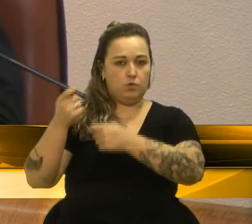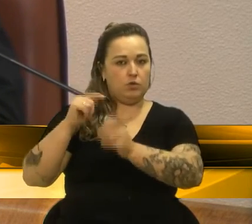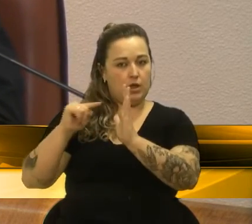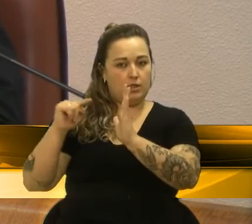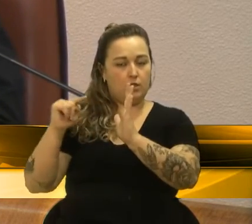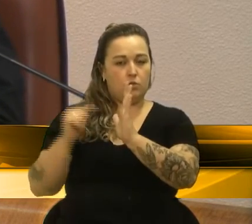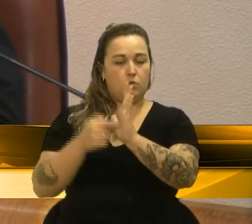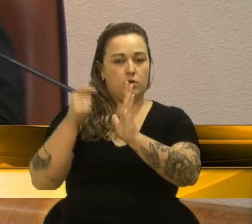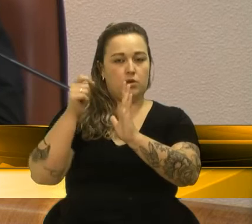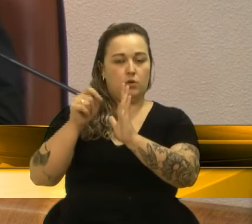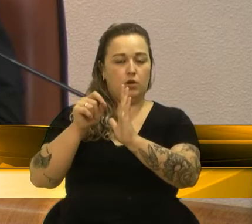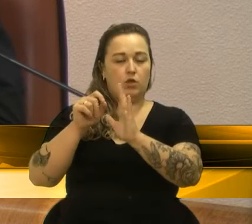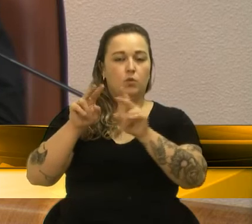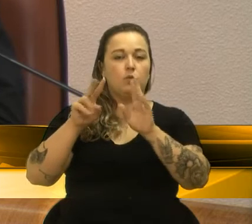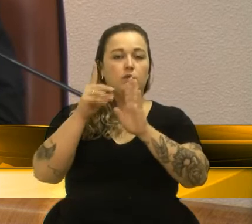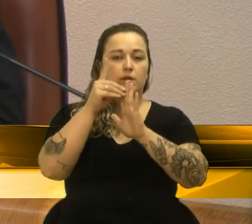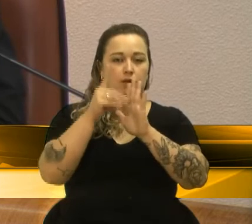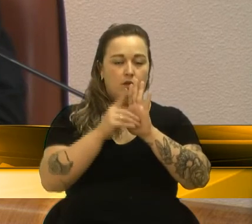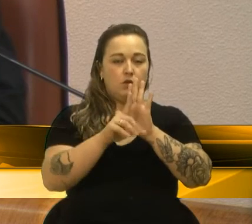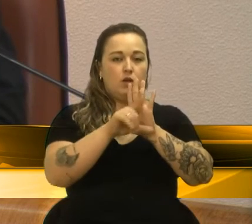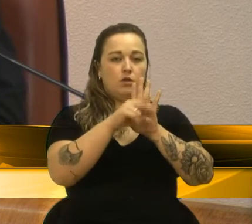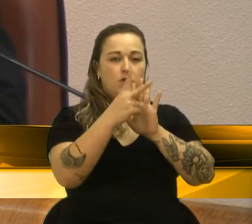inciso 7 do Decreto-Lei nº